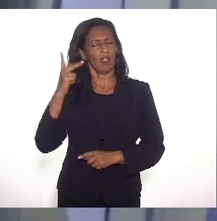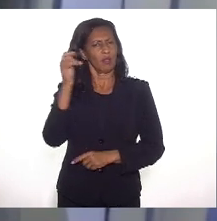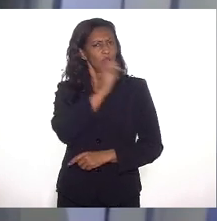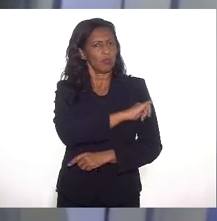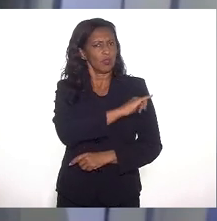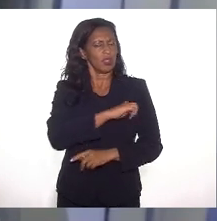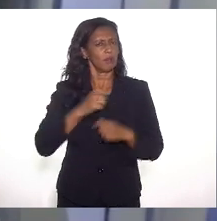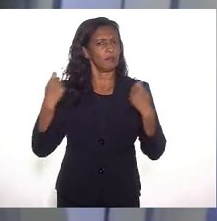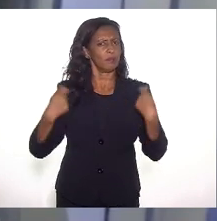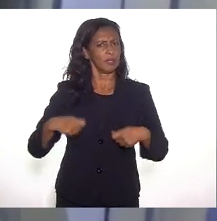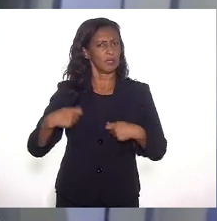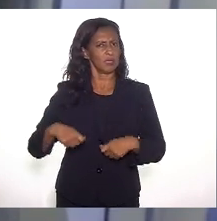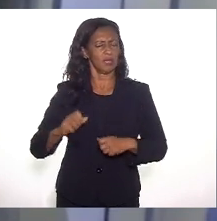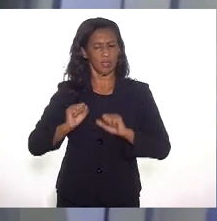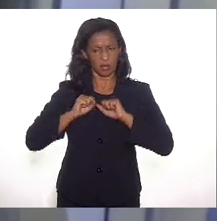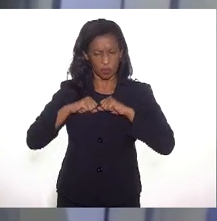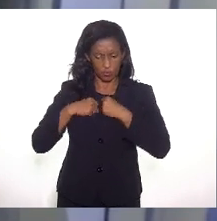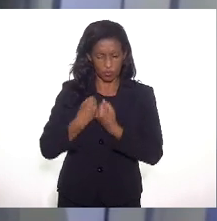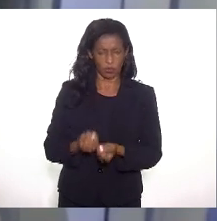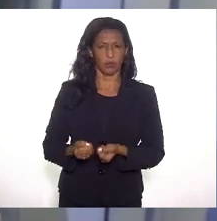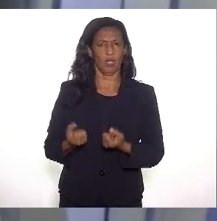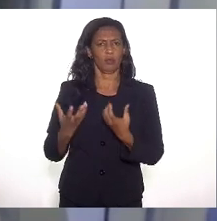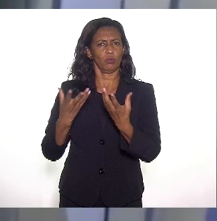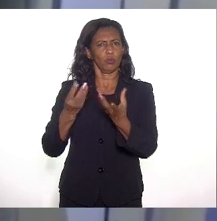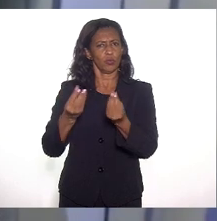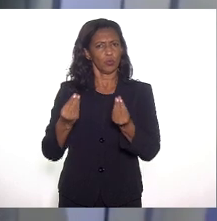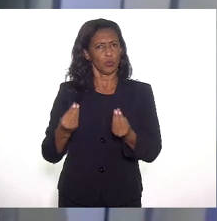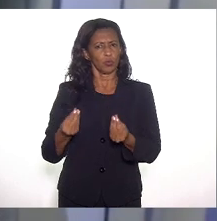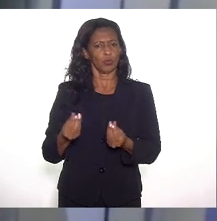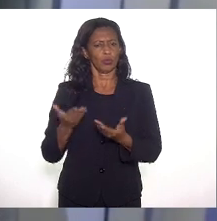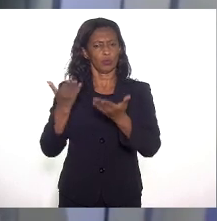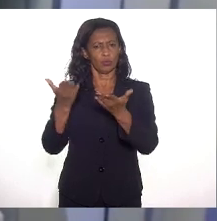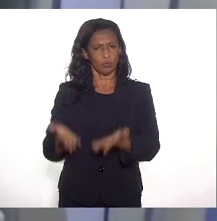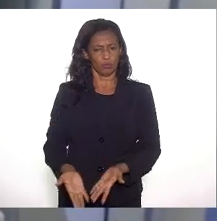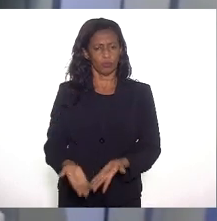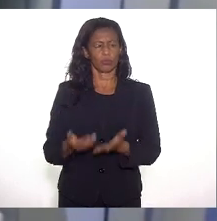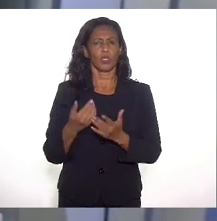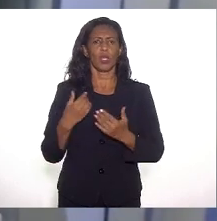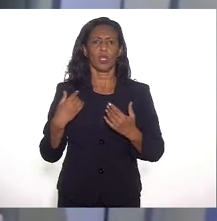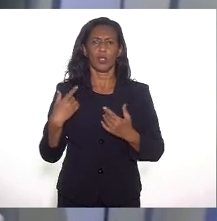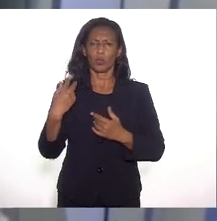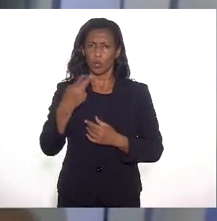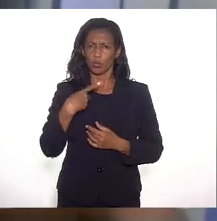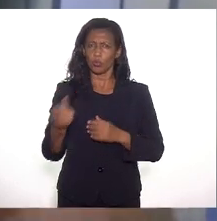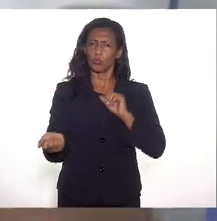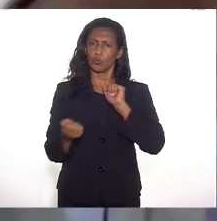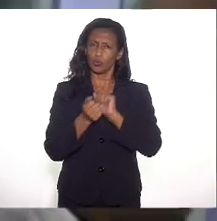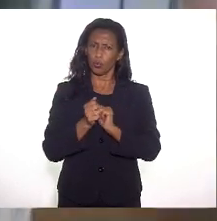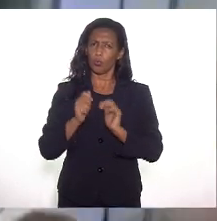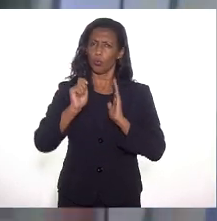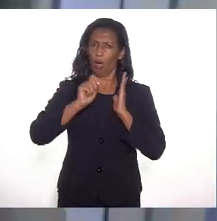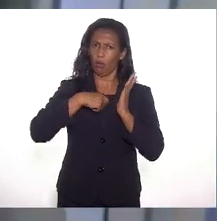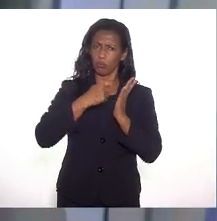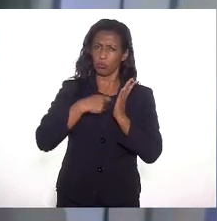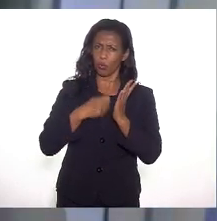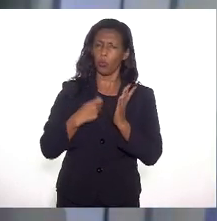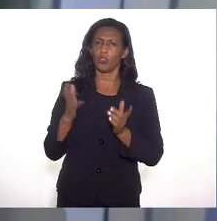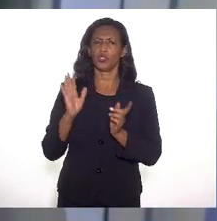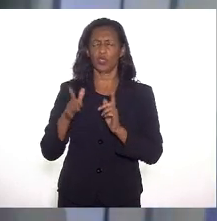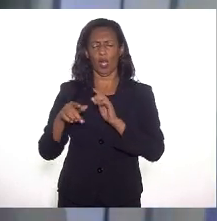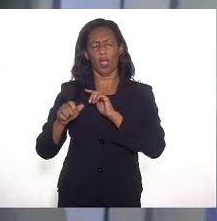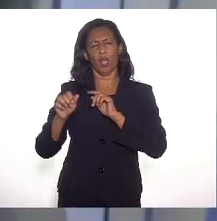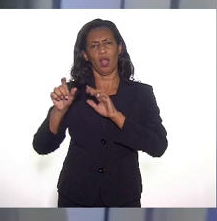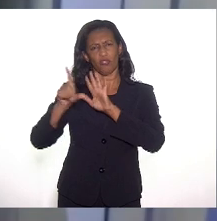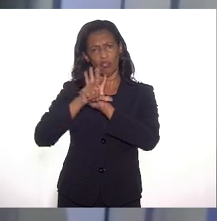temos feito muitos esforços aqui. Aliás, eu e Vossa Excelência somos autores juntos de algumas iniciativas. E tem várias outras que a Assembleia